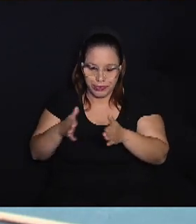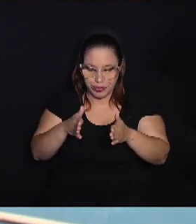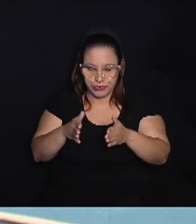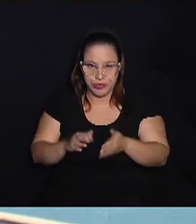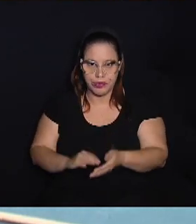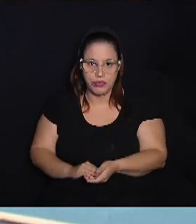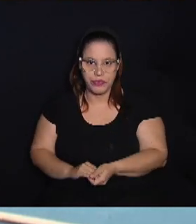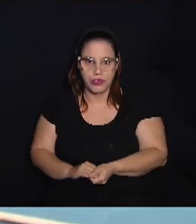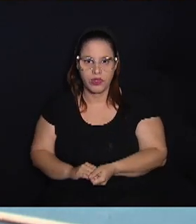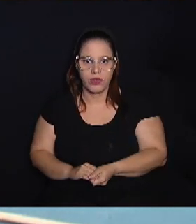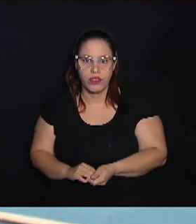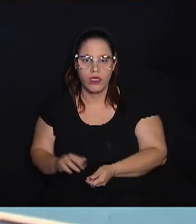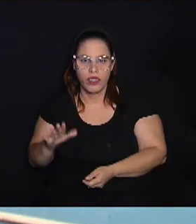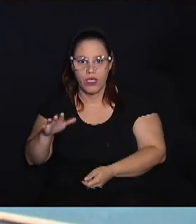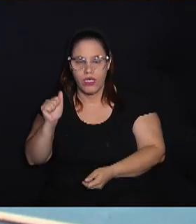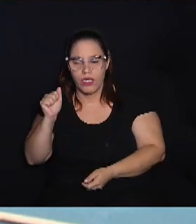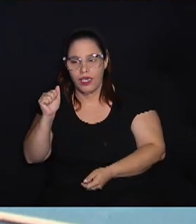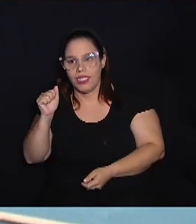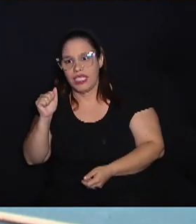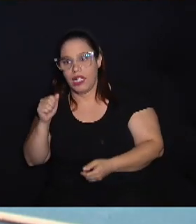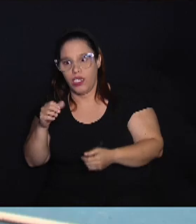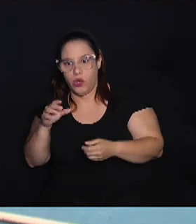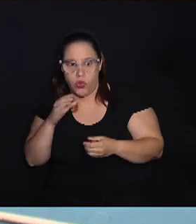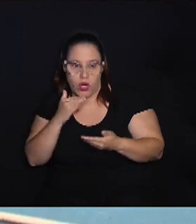quando saiu a convocação foi tipo que assim,